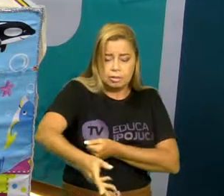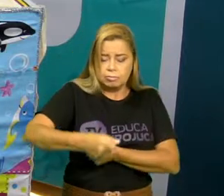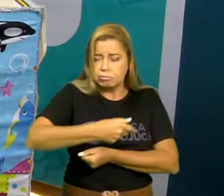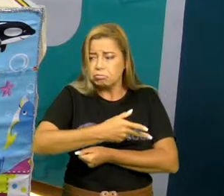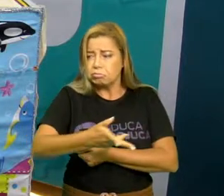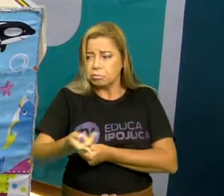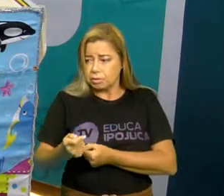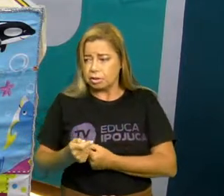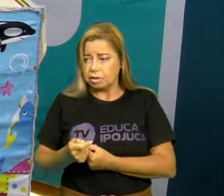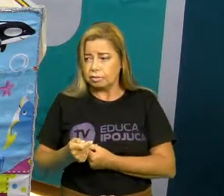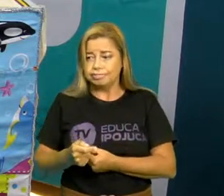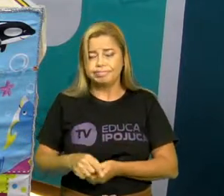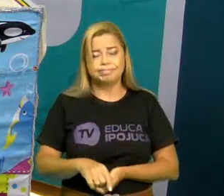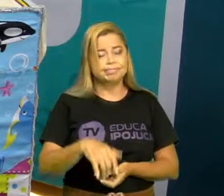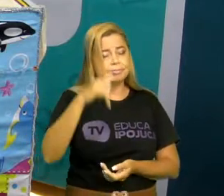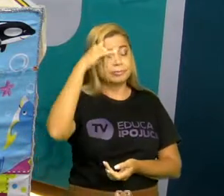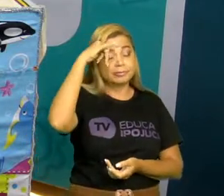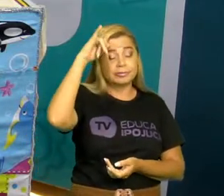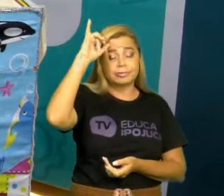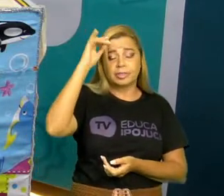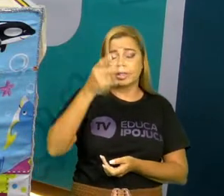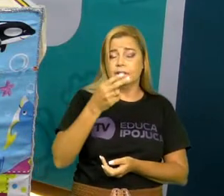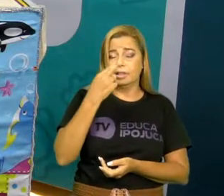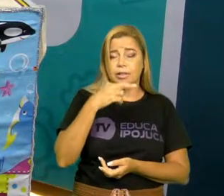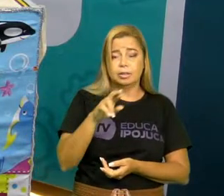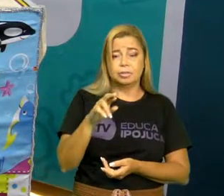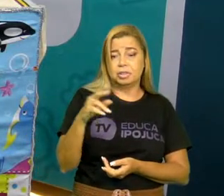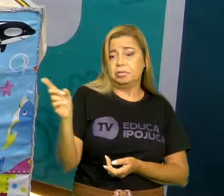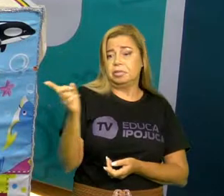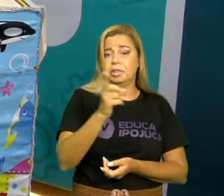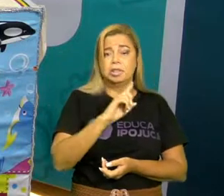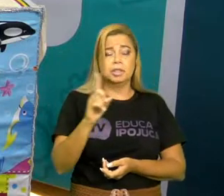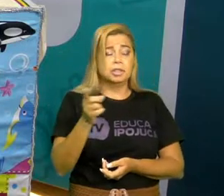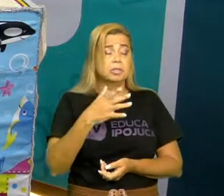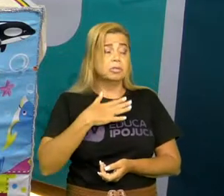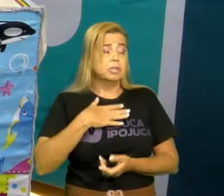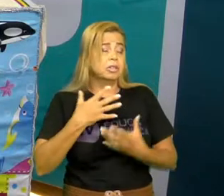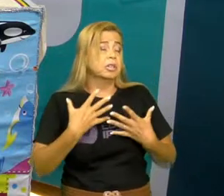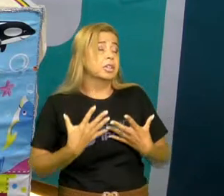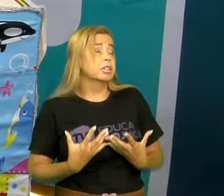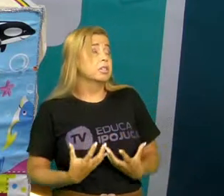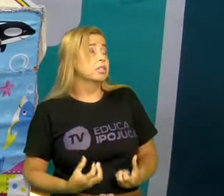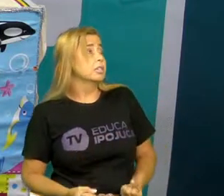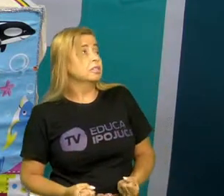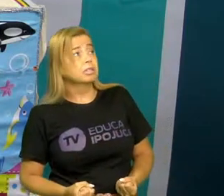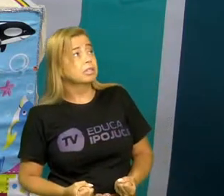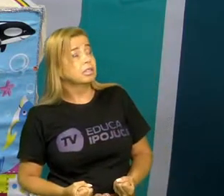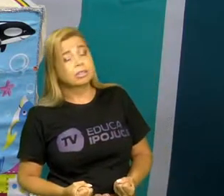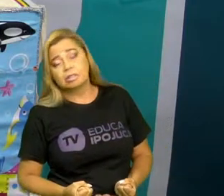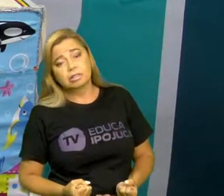ia. Não. Estou muito cansada, ah, dona galinha. Falou assim, estou